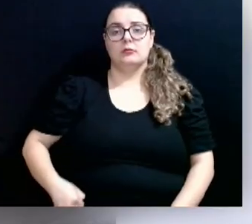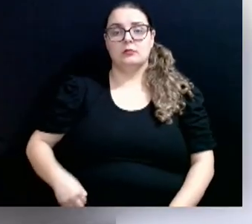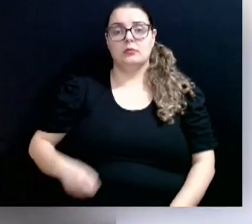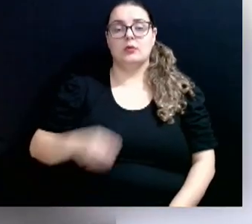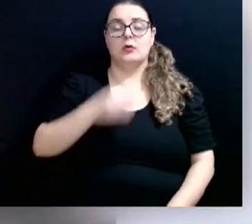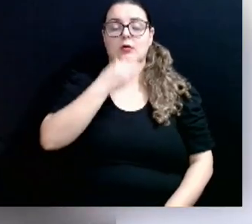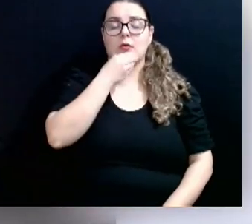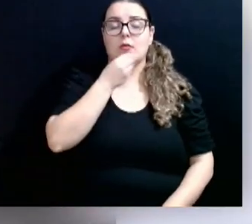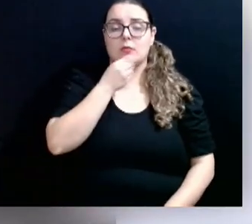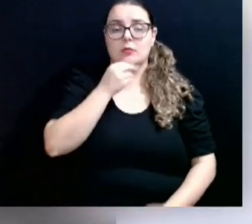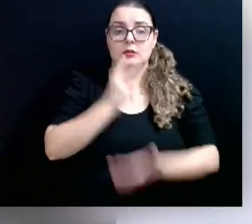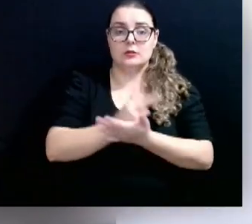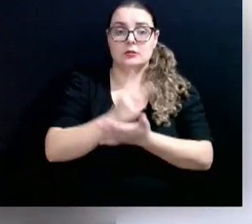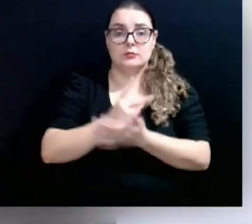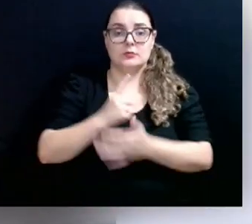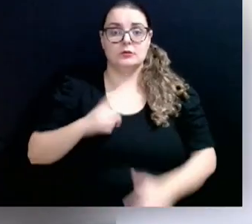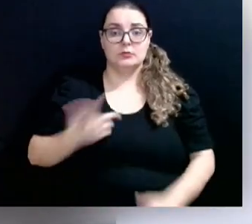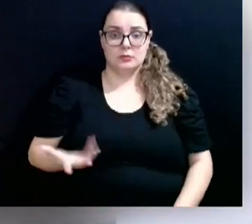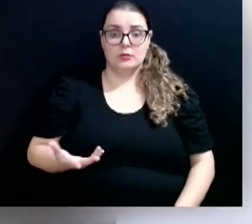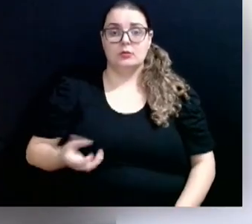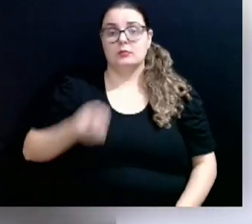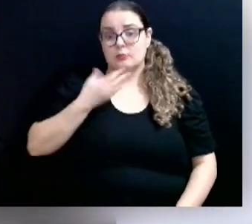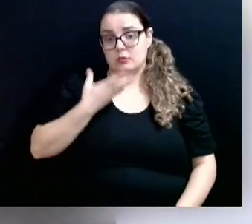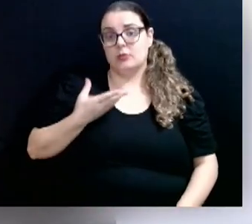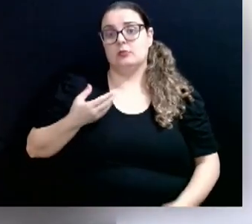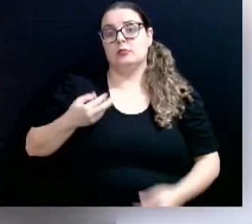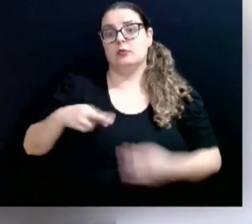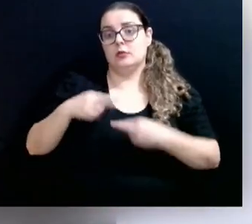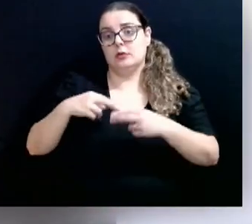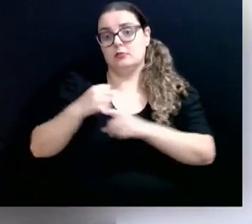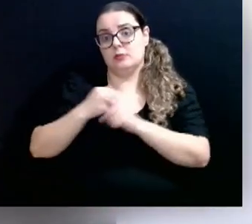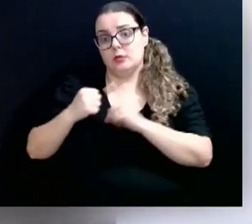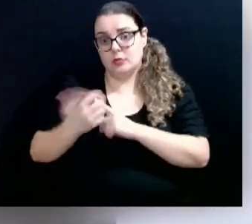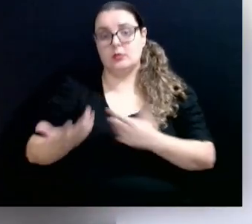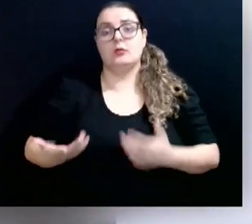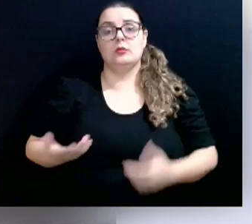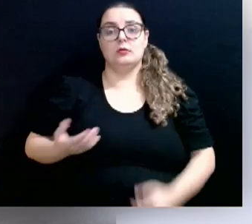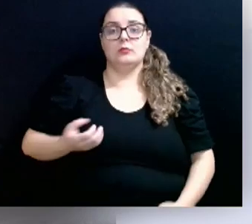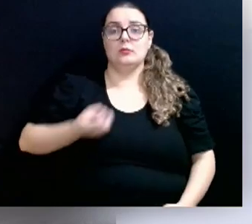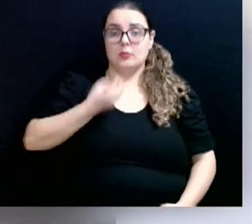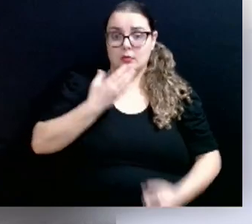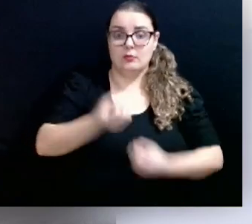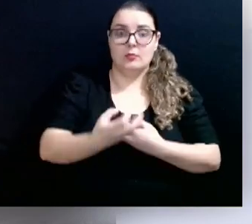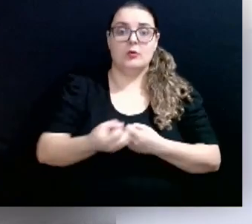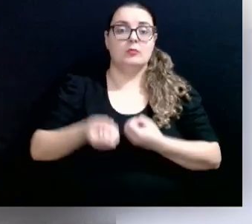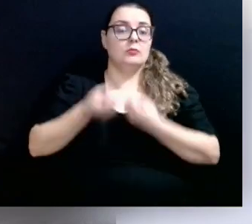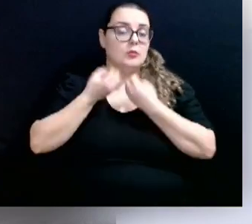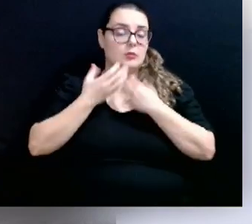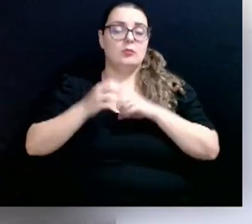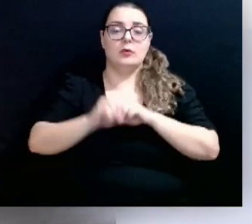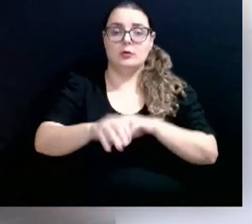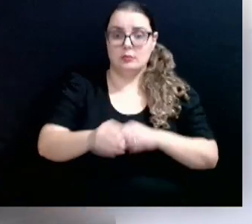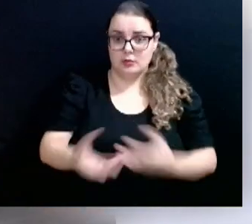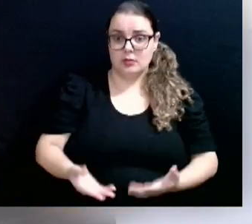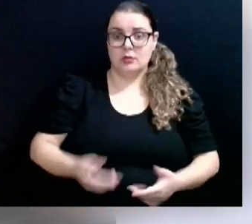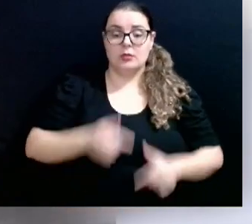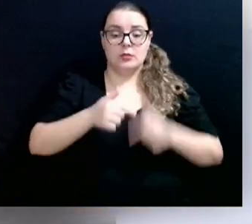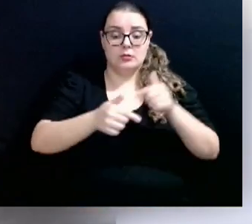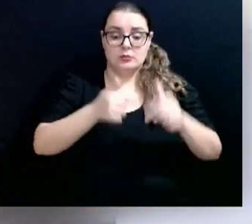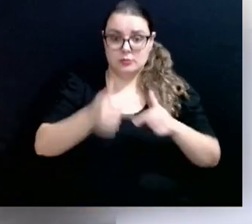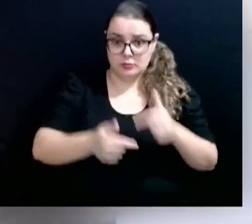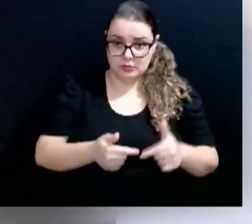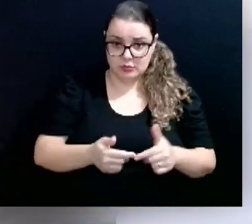tiveram uma boa condição social, uma boa condição de formação, uma boa educação. enquanto que os trabalhadores